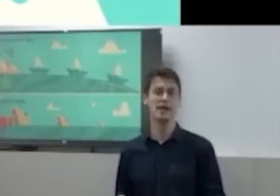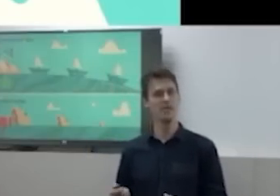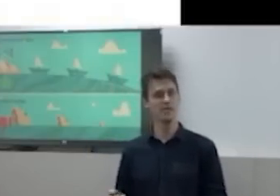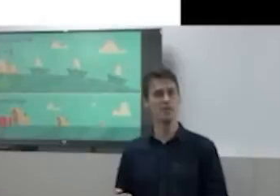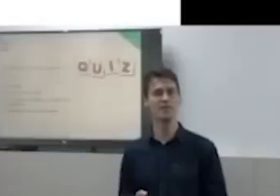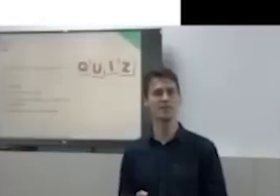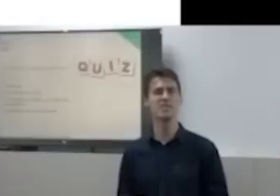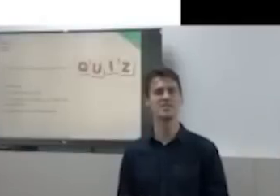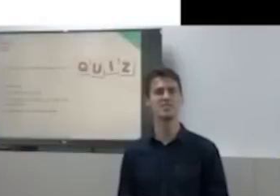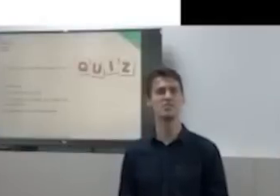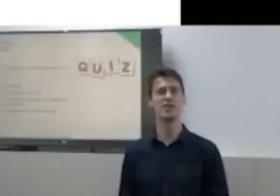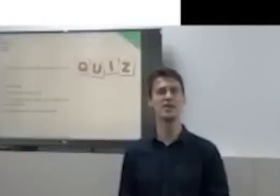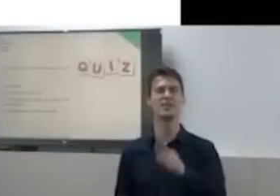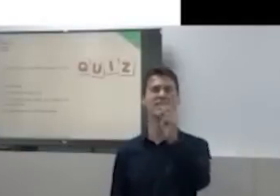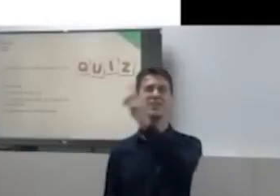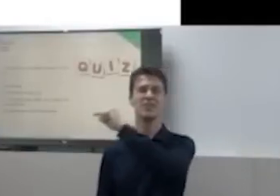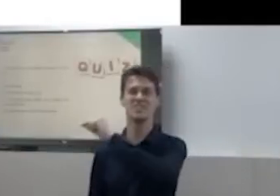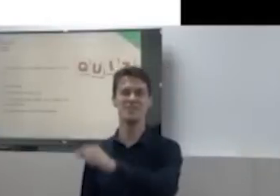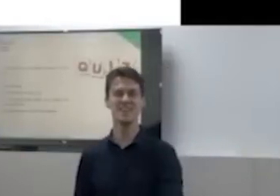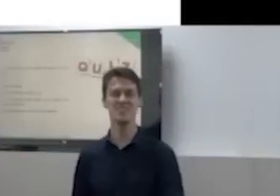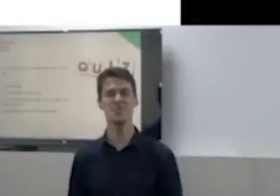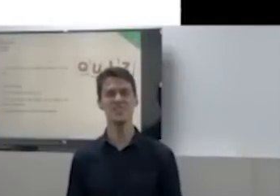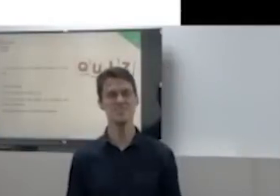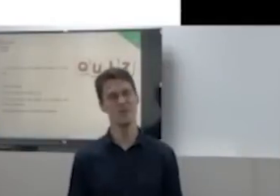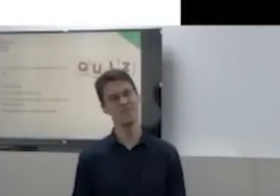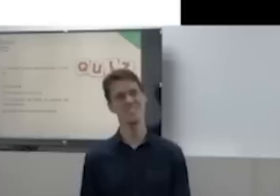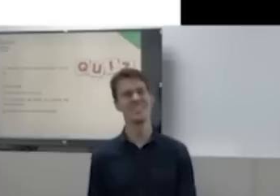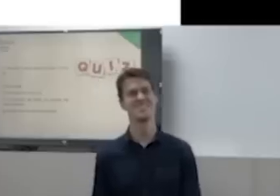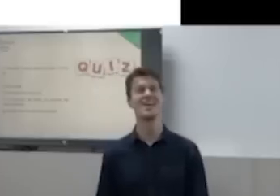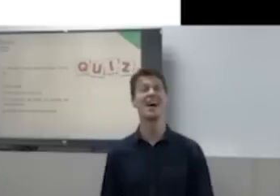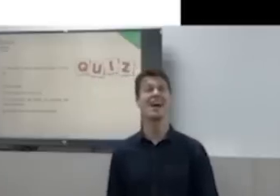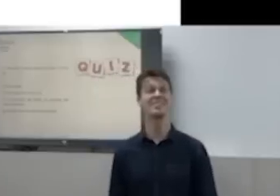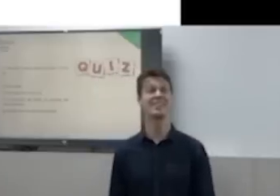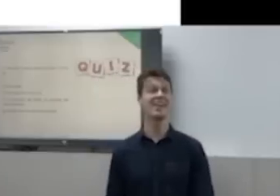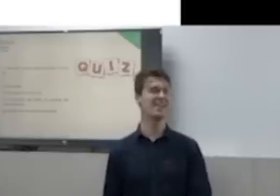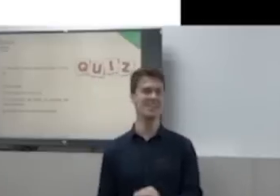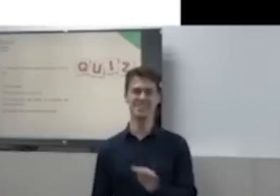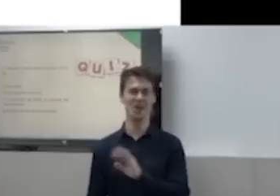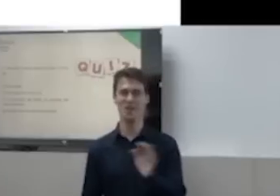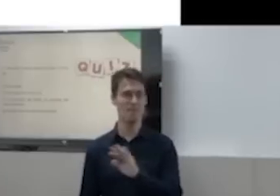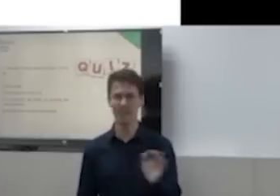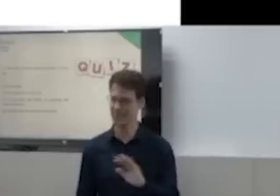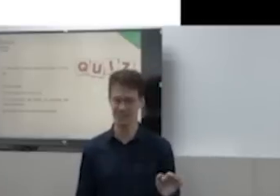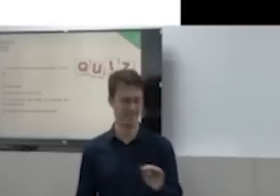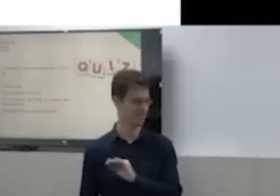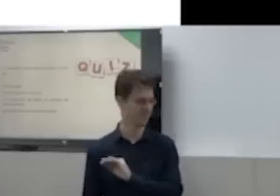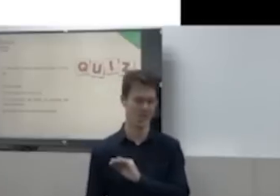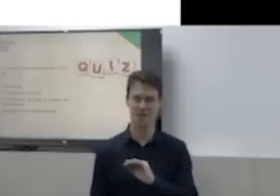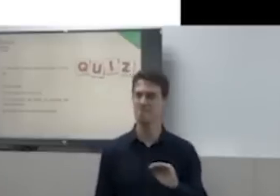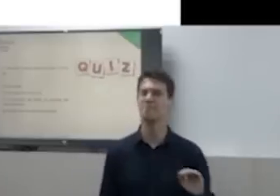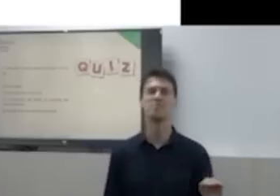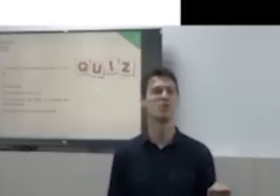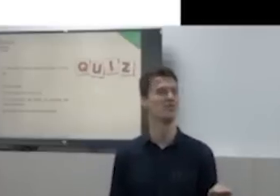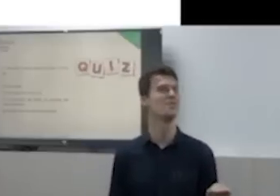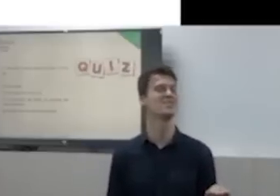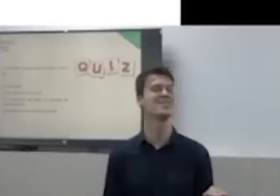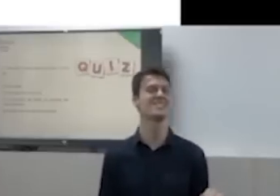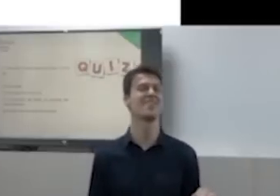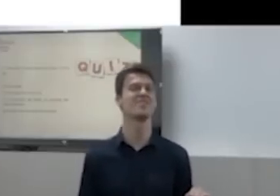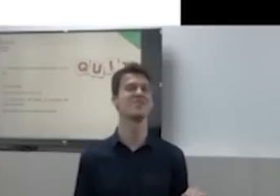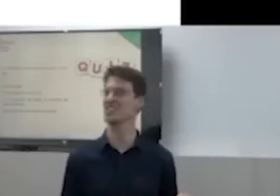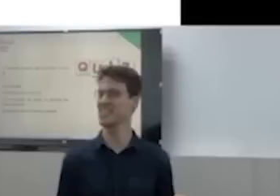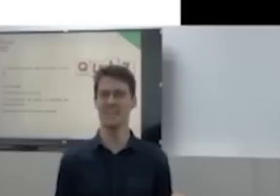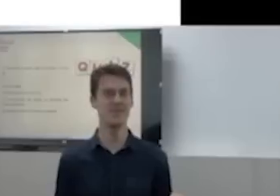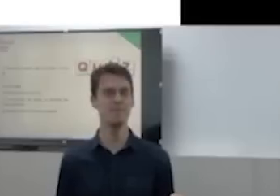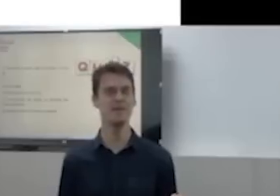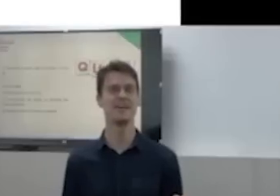bem isso. Né? Vamos lá na sequência mais um pouquinho? Trouxe mais um quiz para vocês. A Terra não é plana. Já